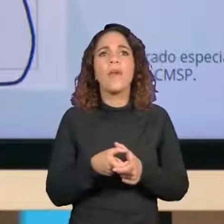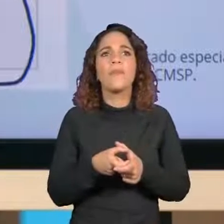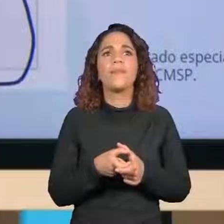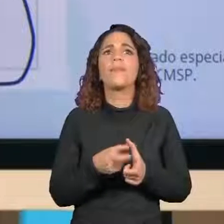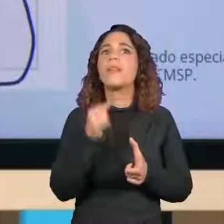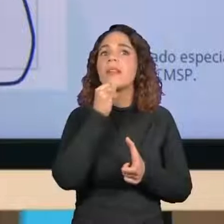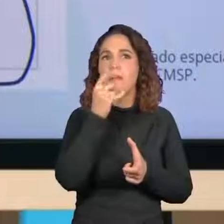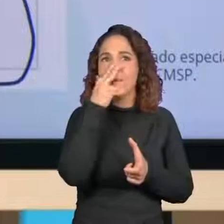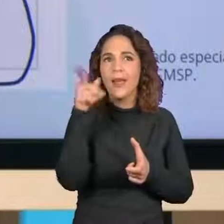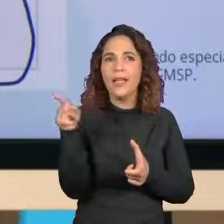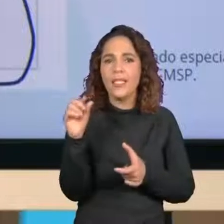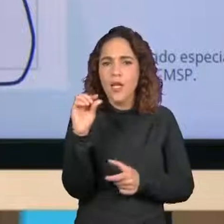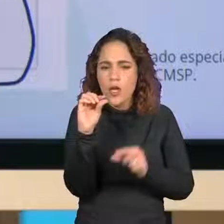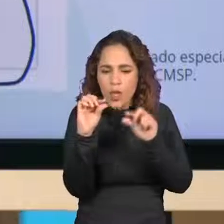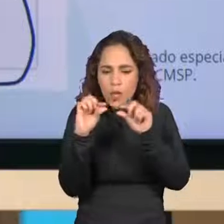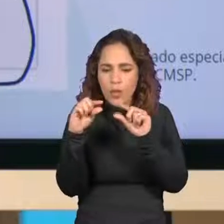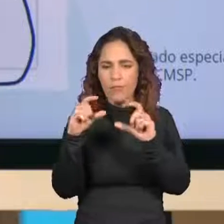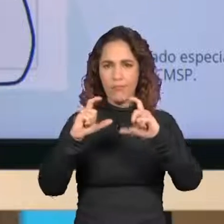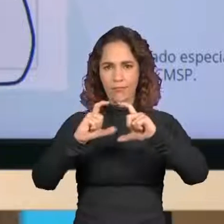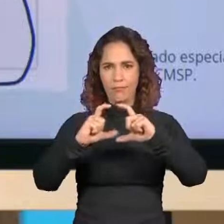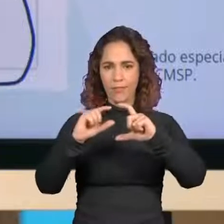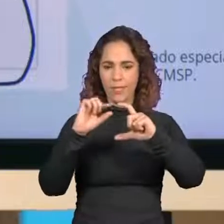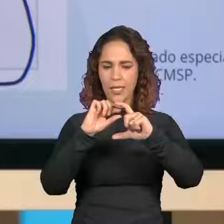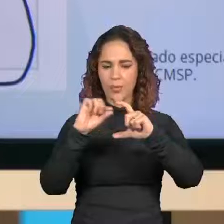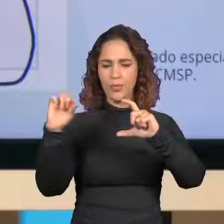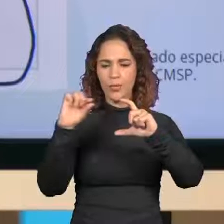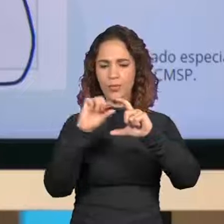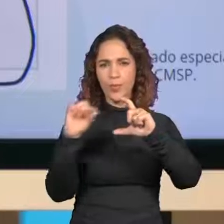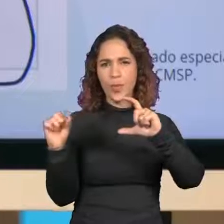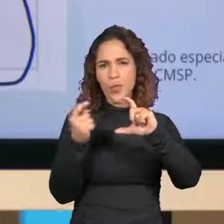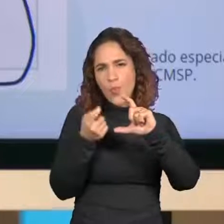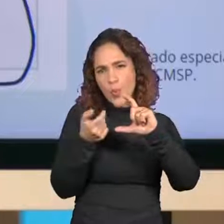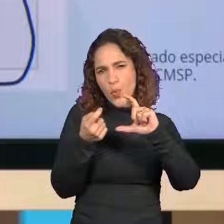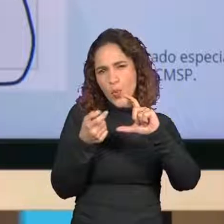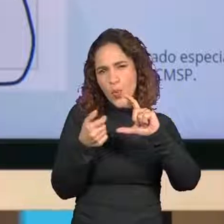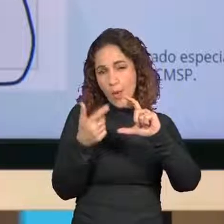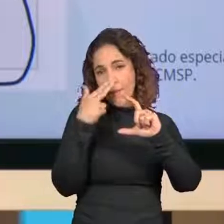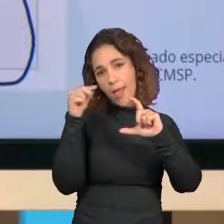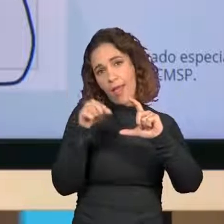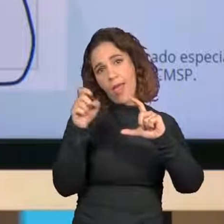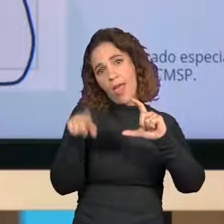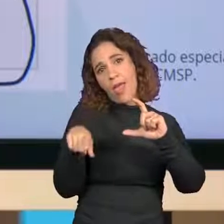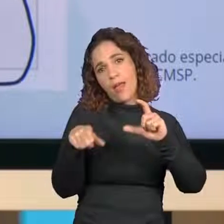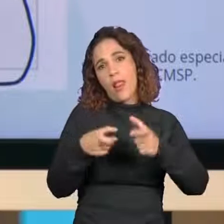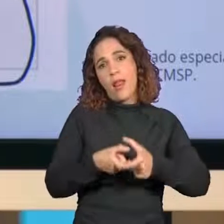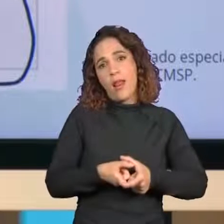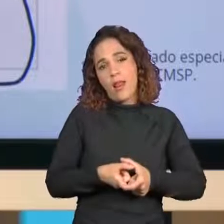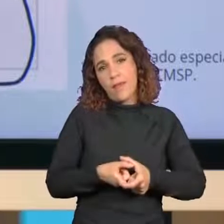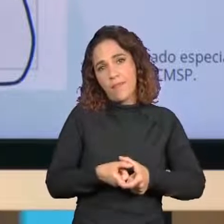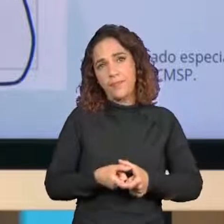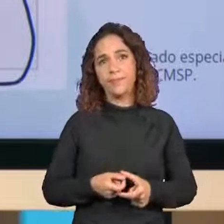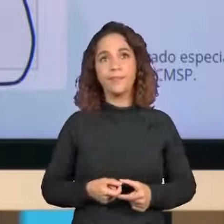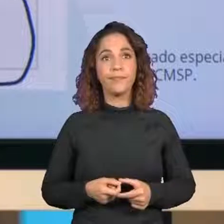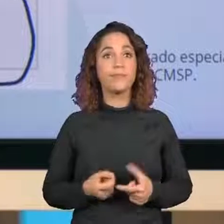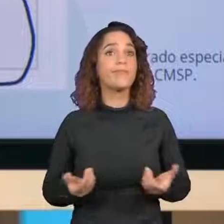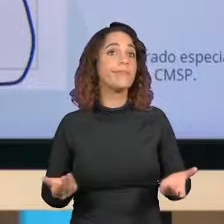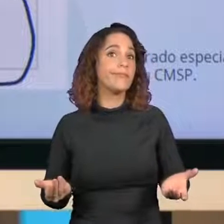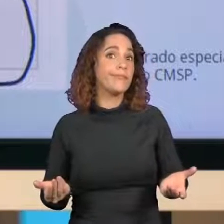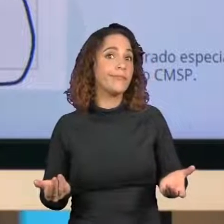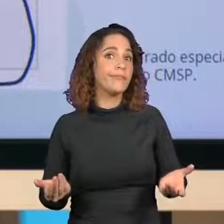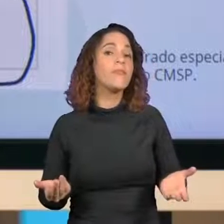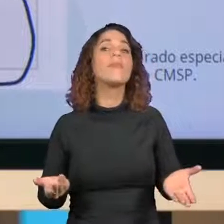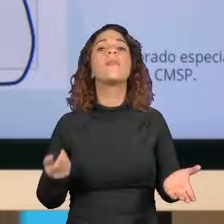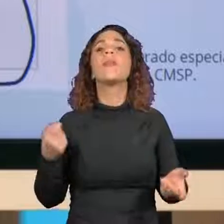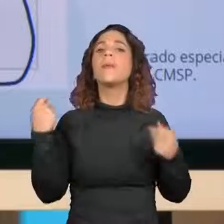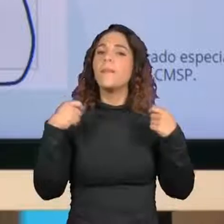as cores que estão aqui em menos espaço de ocupação representassem essas minorias, que elas precisam